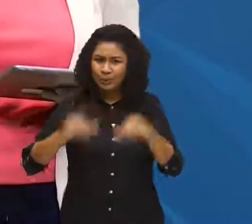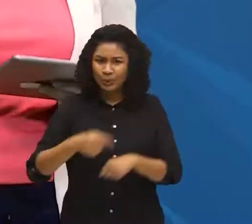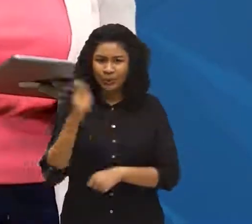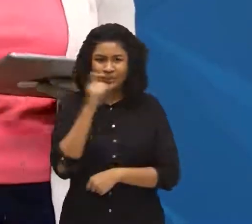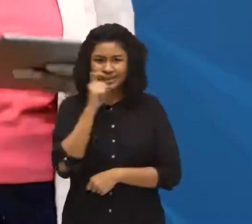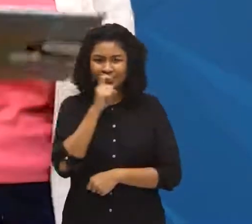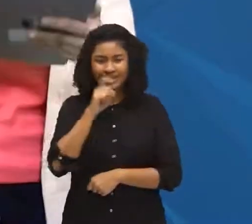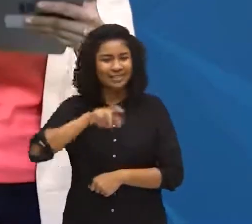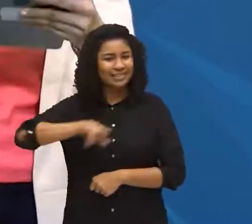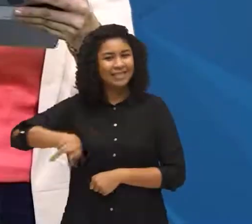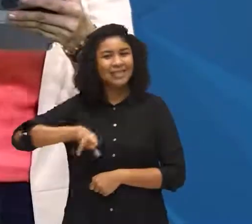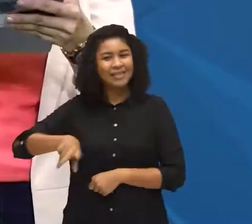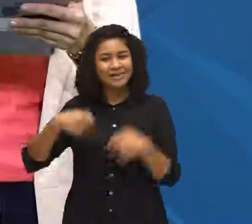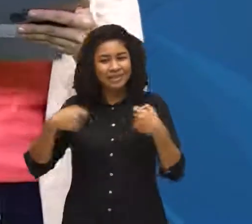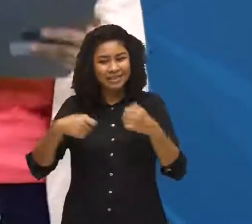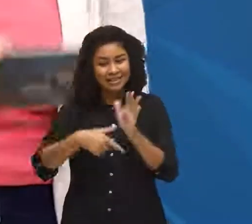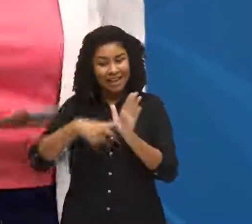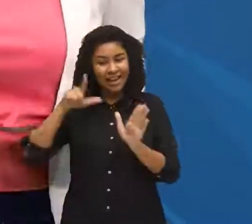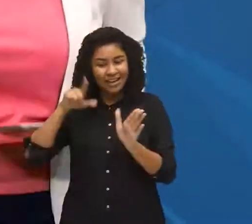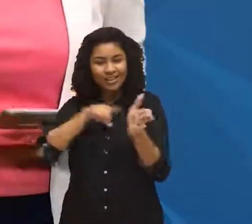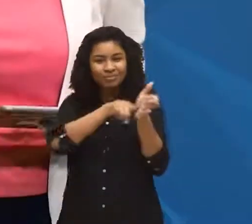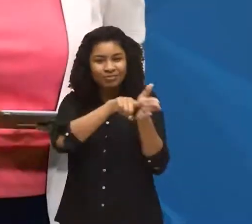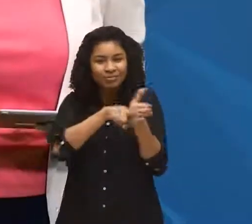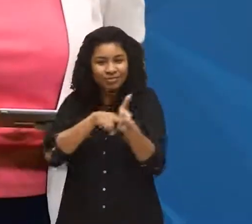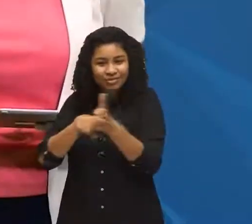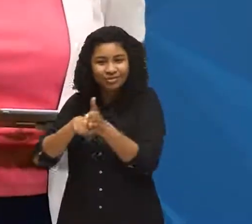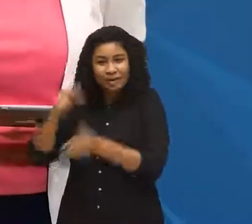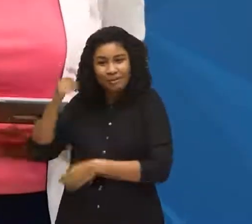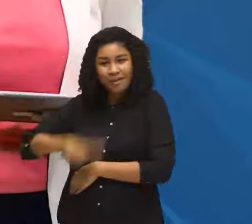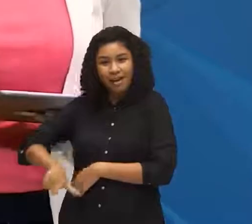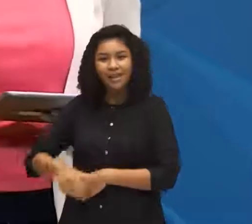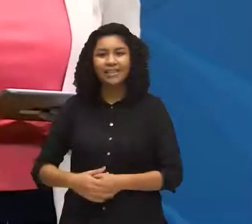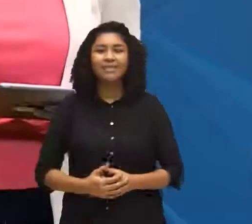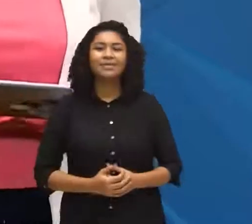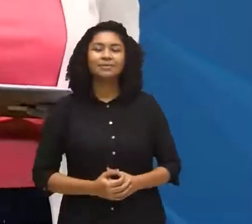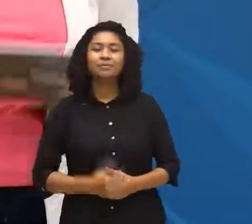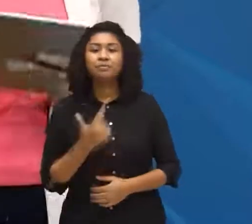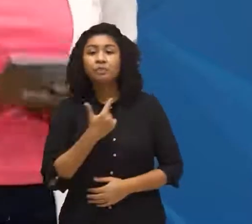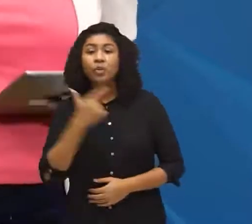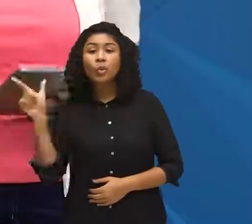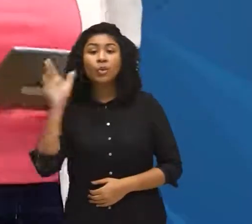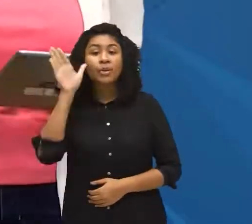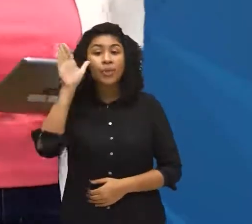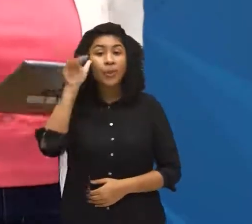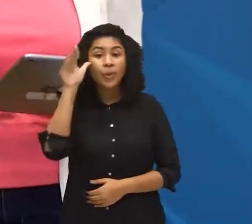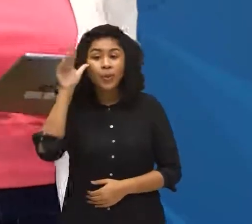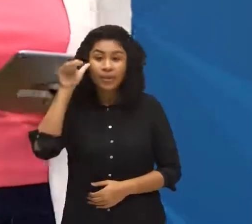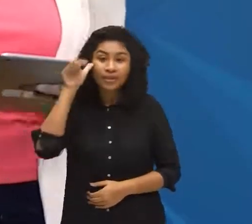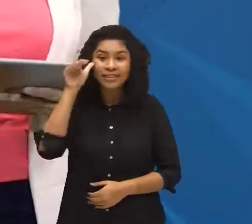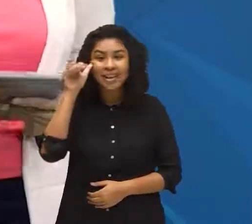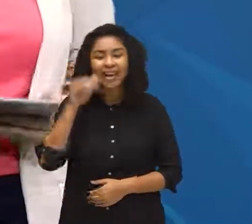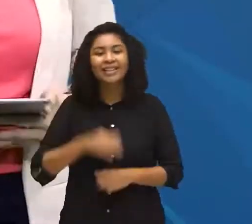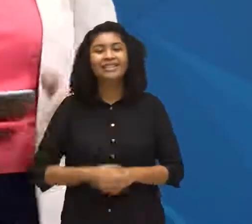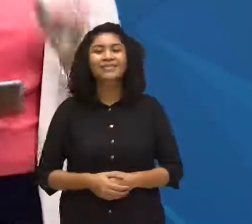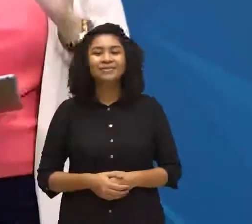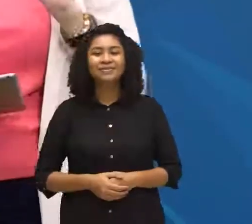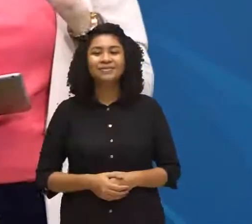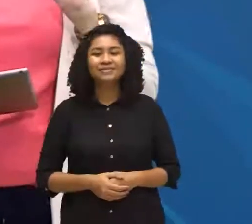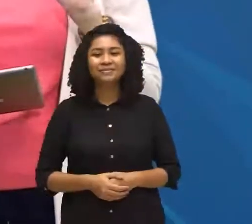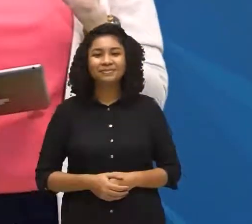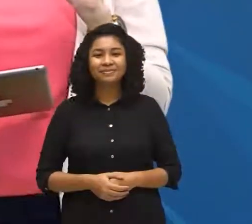gente precisa investigar. E olha só outro fato curioso, coloca aí na tela. Mais uma pergunta na nossa